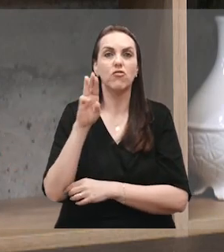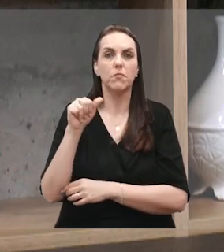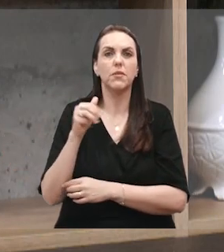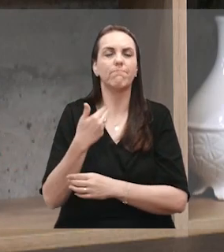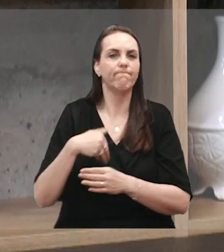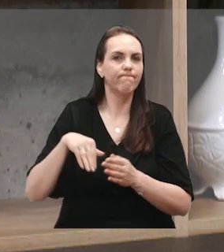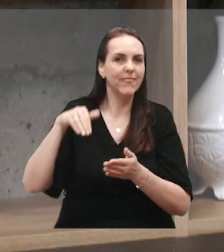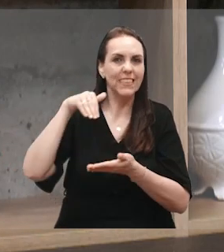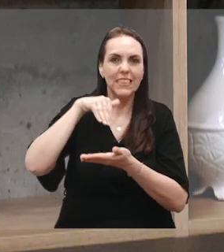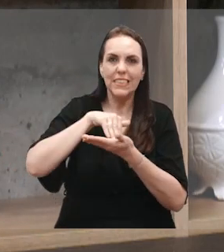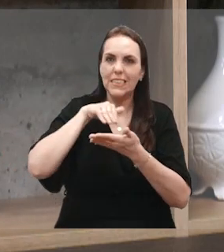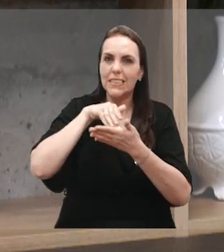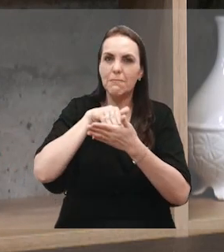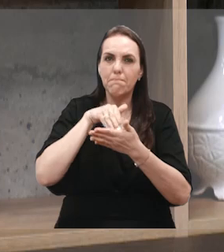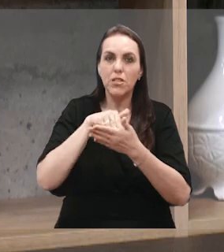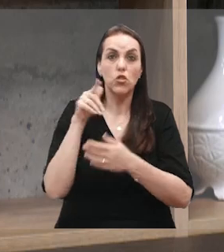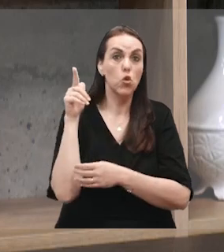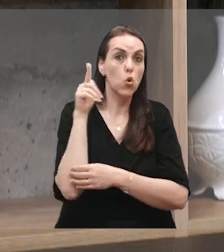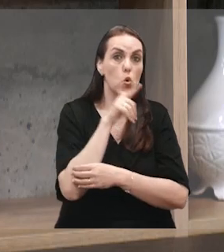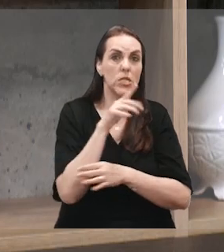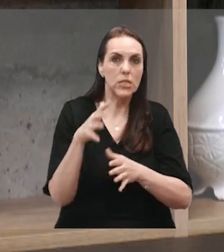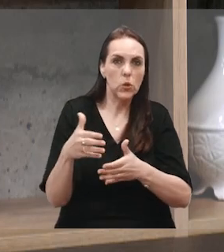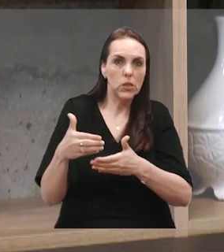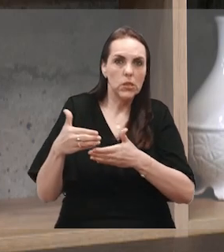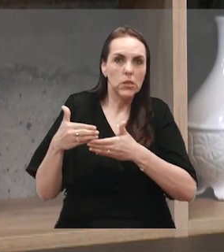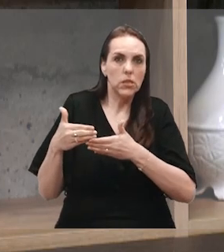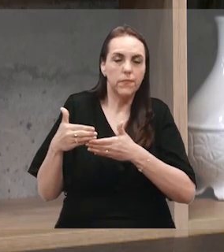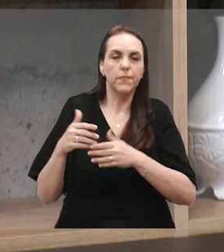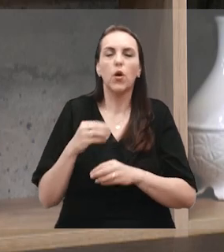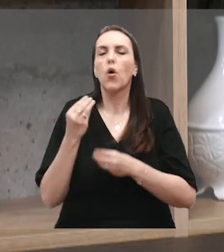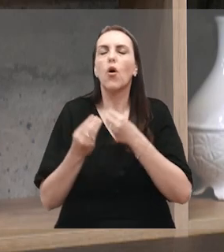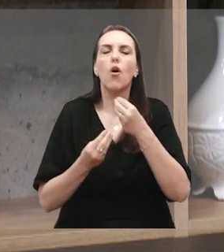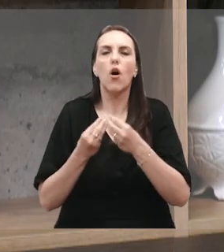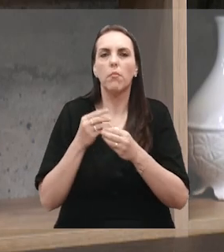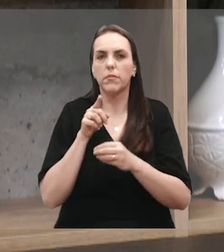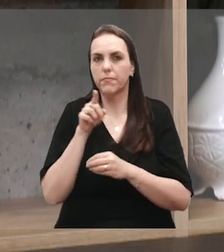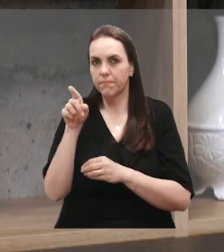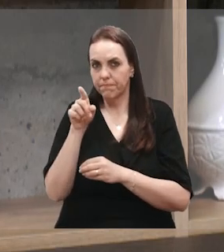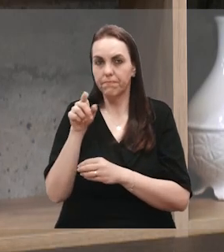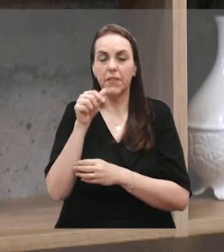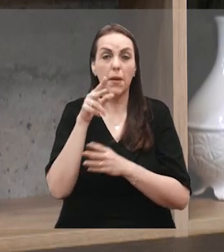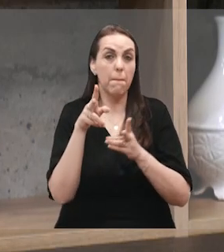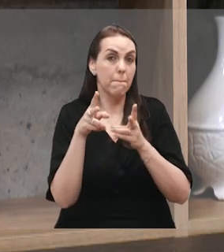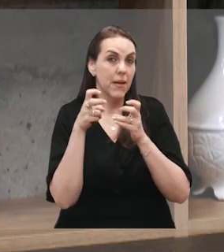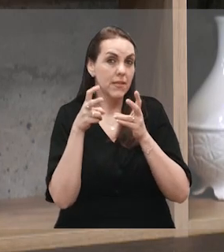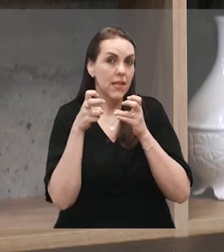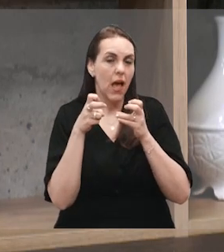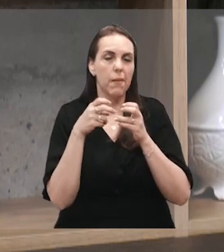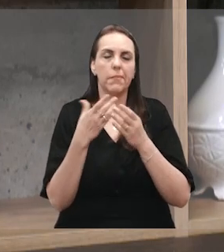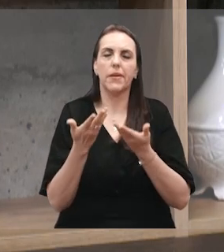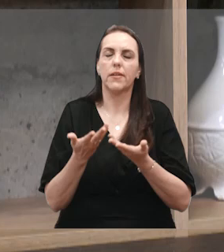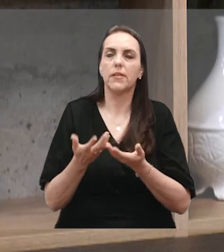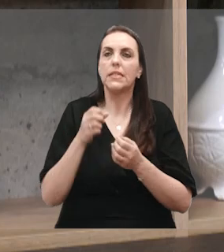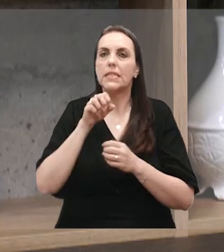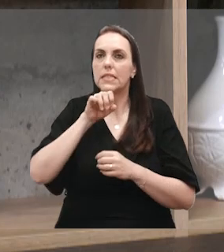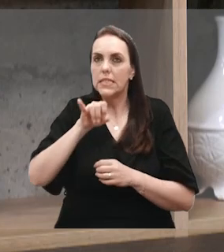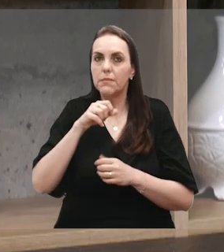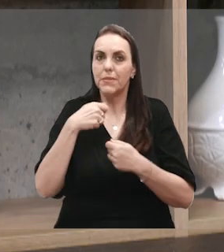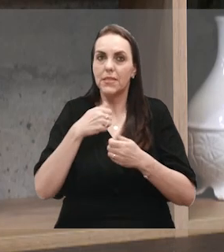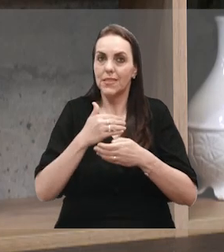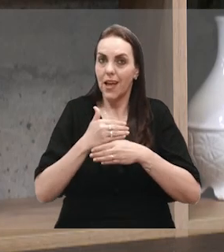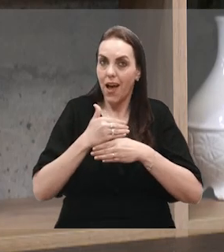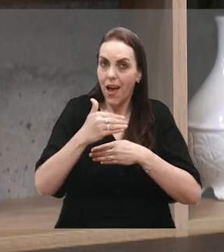ainda pôde conter. Como é que a senhora verifica essas medidas? Seria necessário